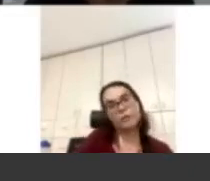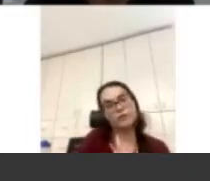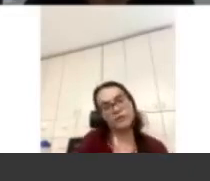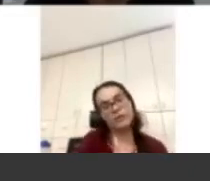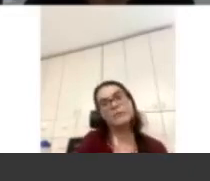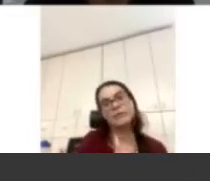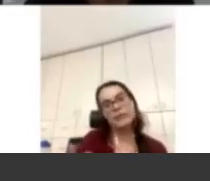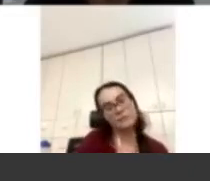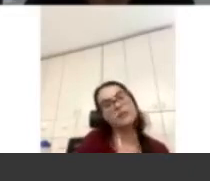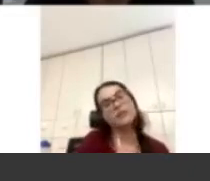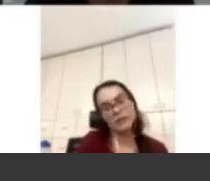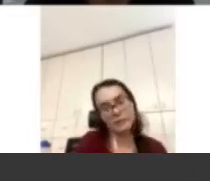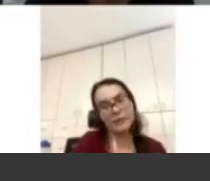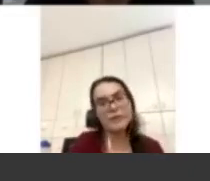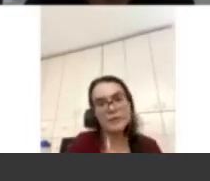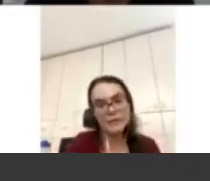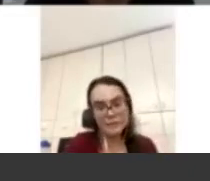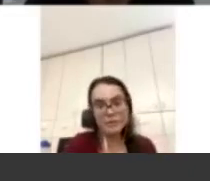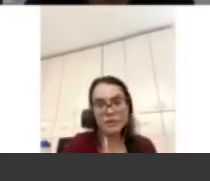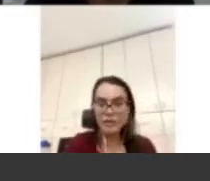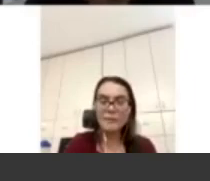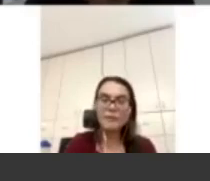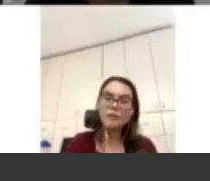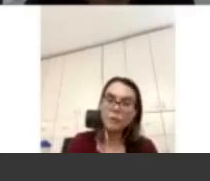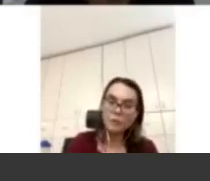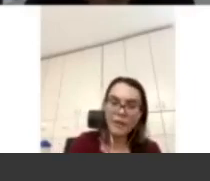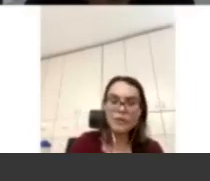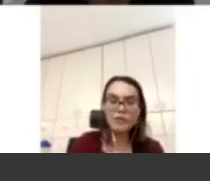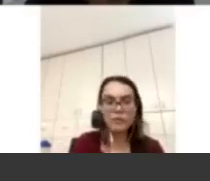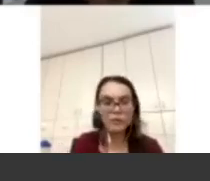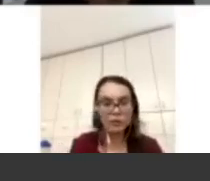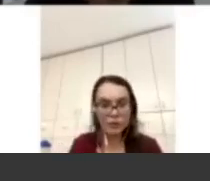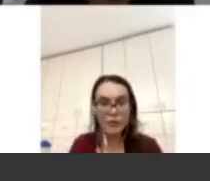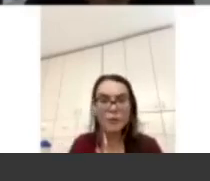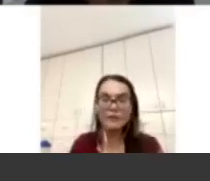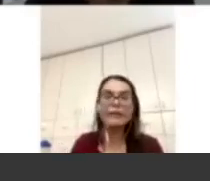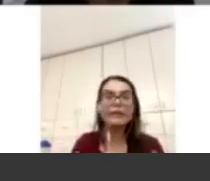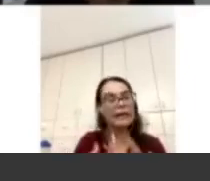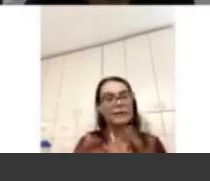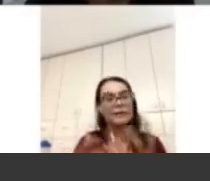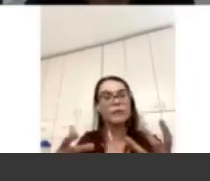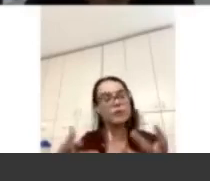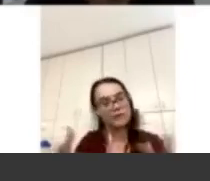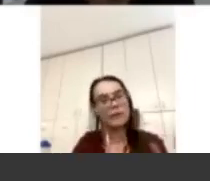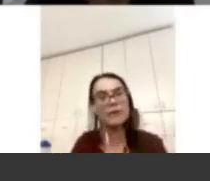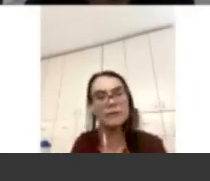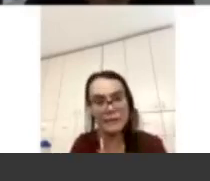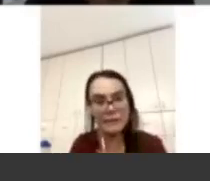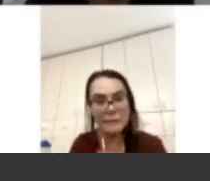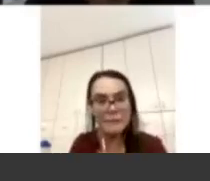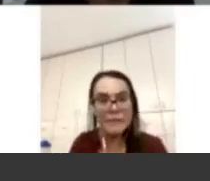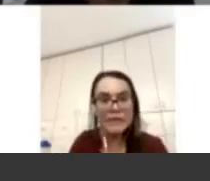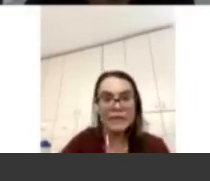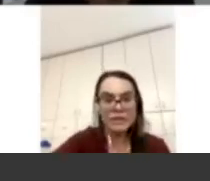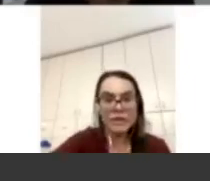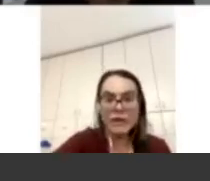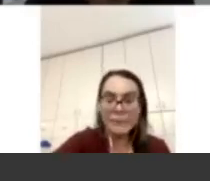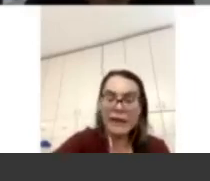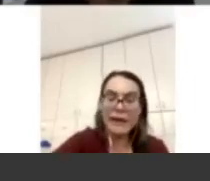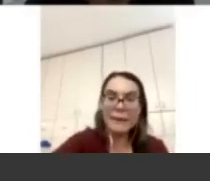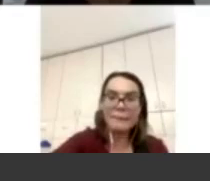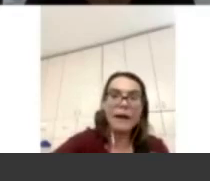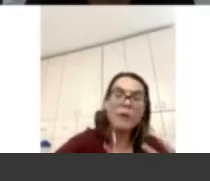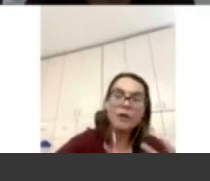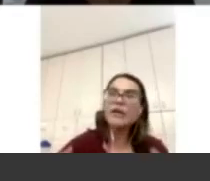Em Florianópolis, nós criamos equipes de treinamento, que são equipes de treinamento com médico e enfermeiro, para treinar o treinamento em equipe. E a